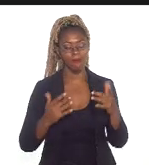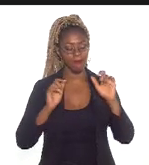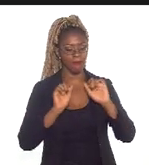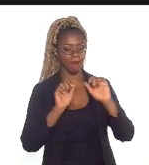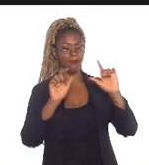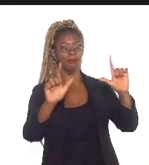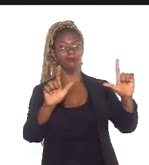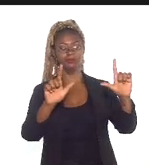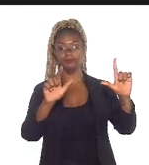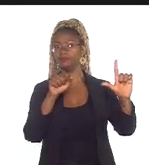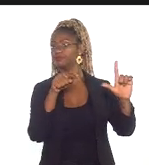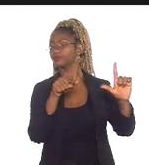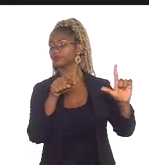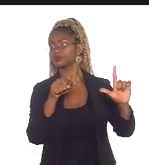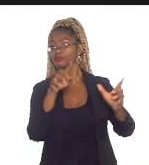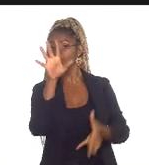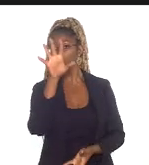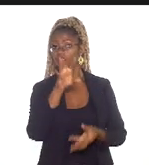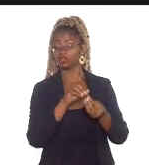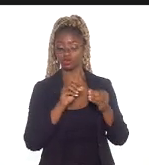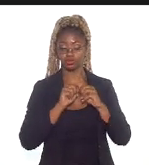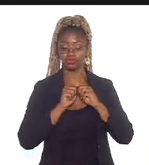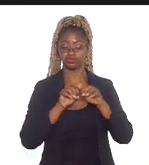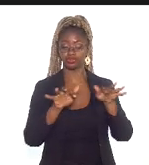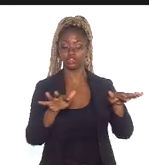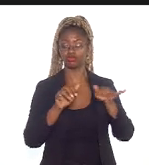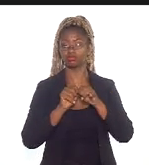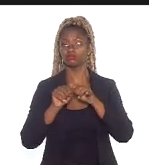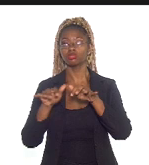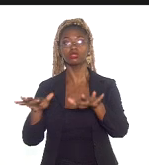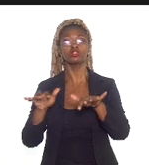aqui resume essa distribuição,